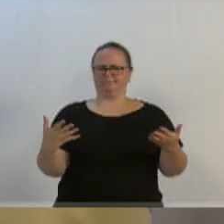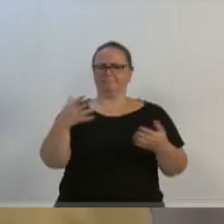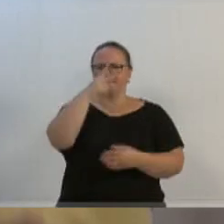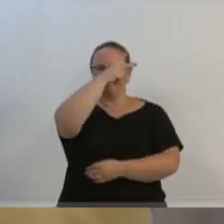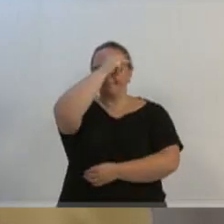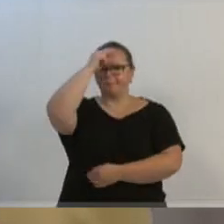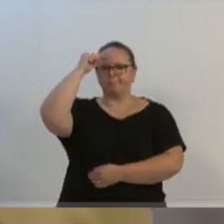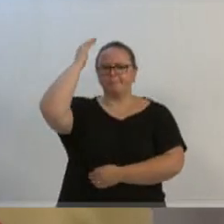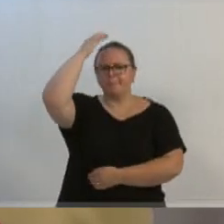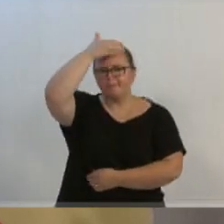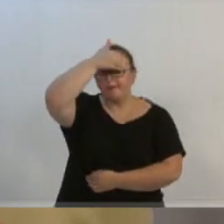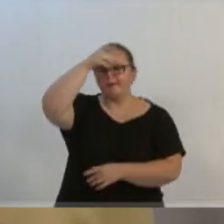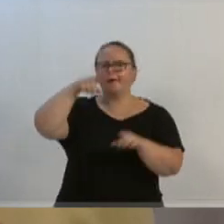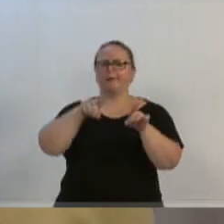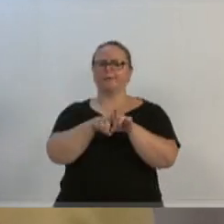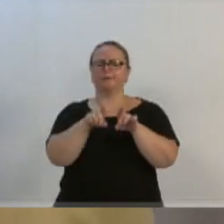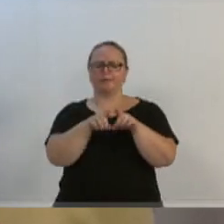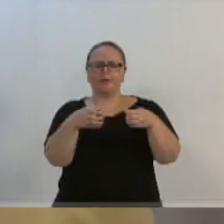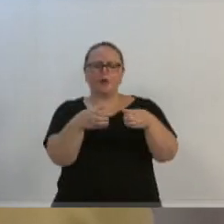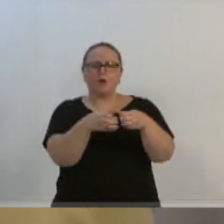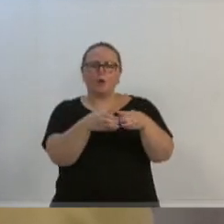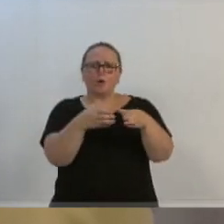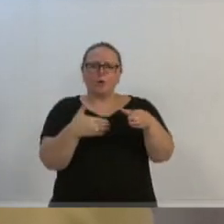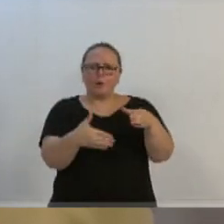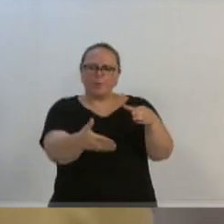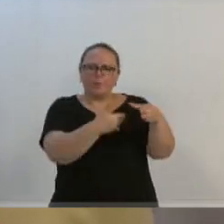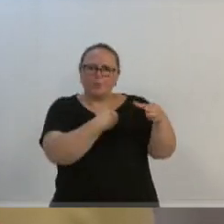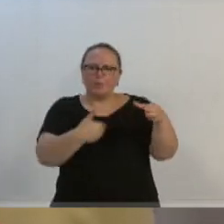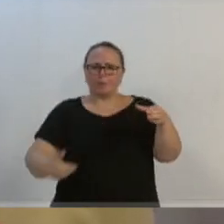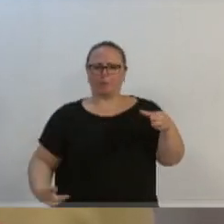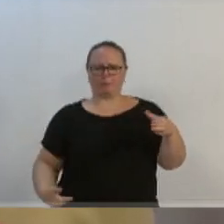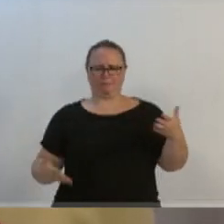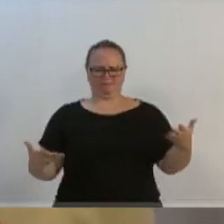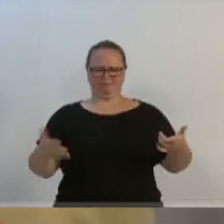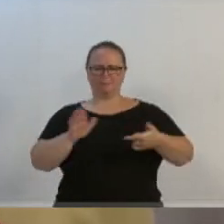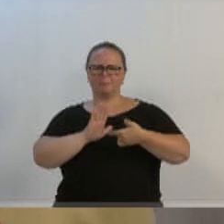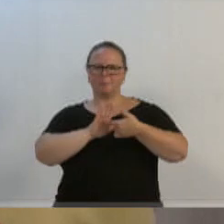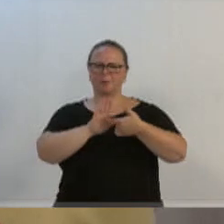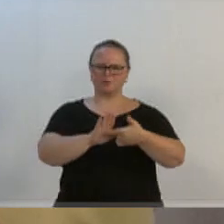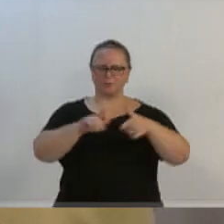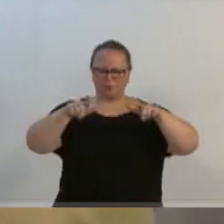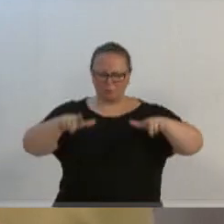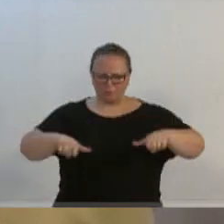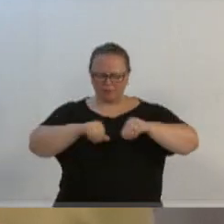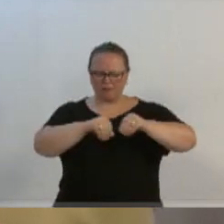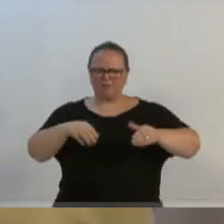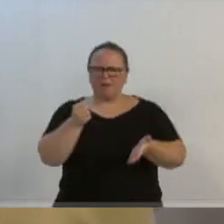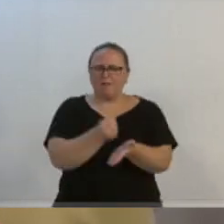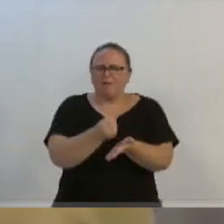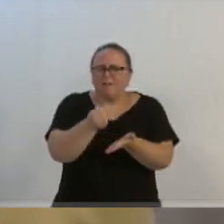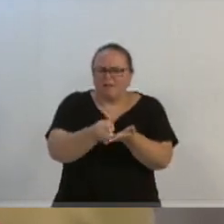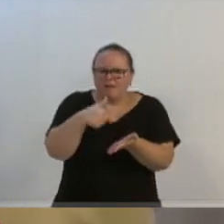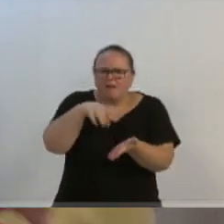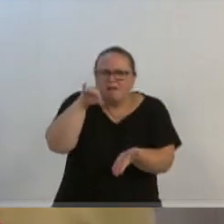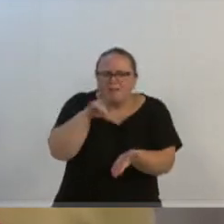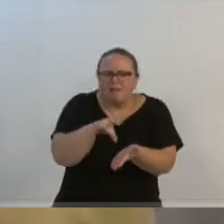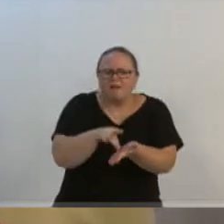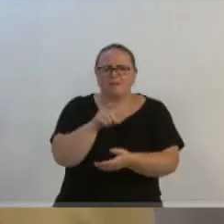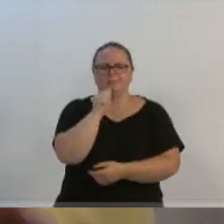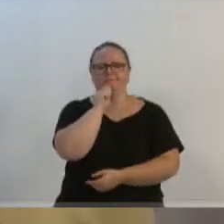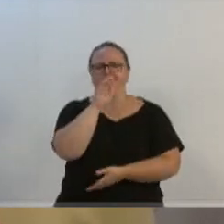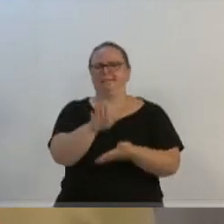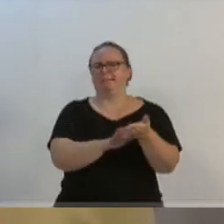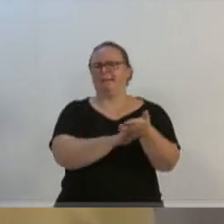e atual governo, atual gestão, até o momento, na verdade, não mostrou nada na área da regulação fundiária, não fez nada, né? Criou aquela secretaria lá